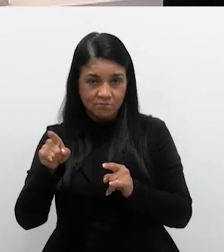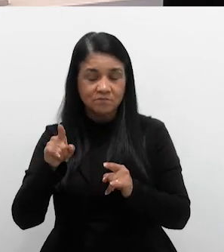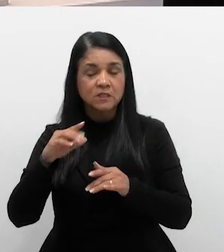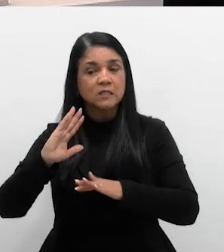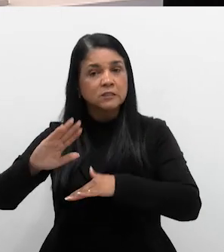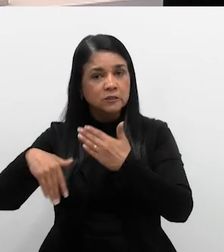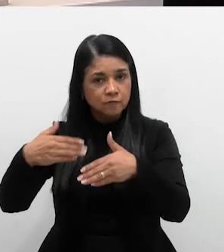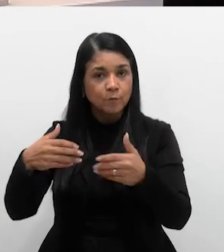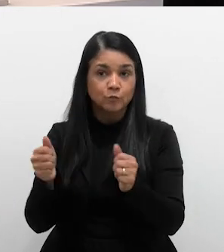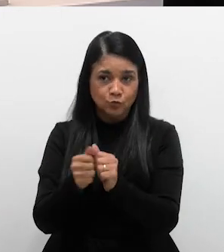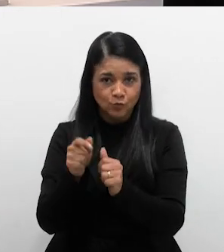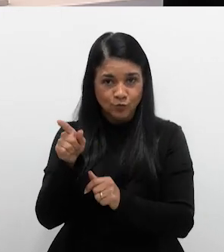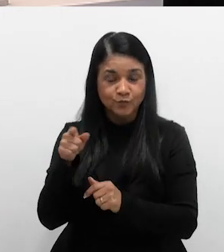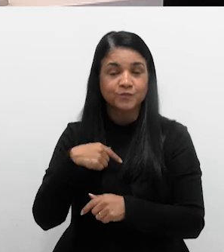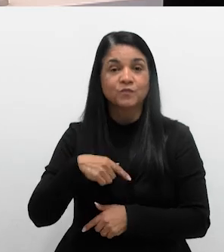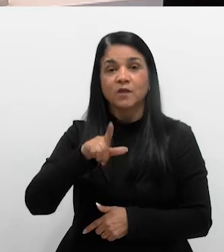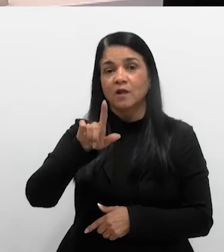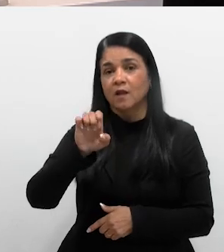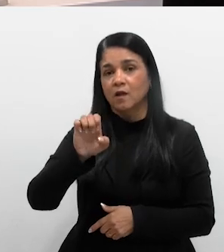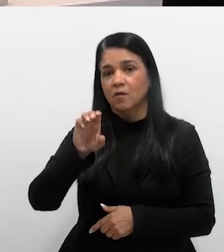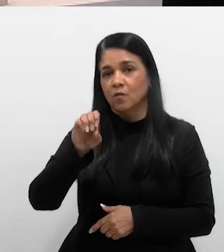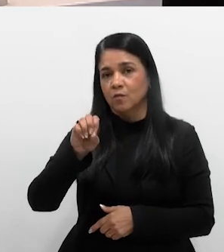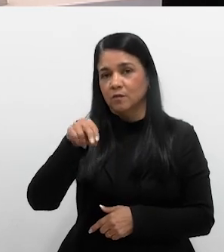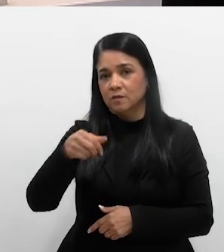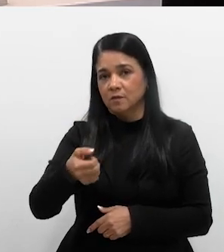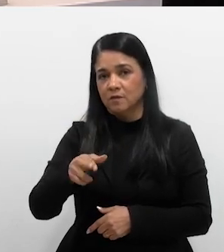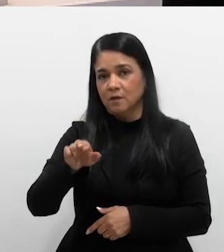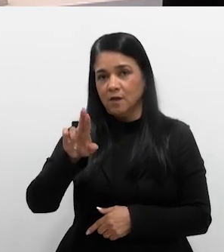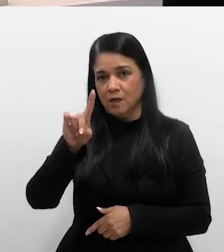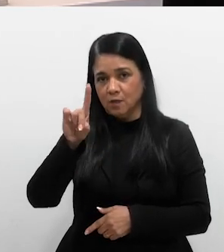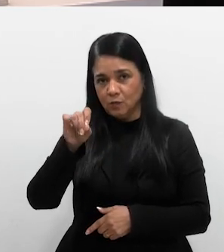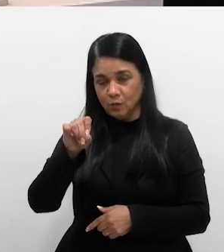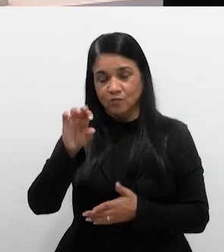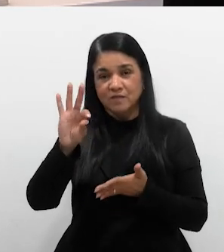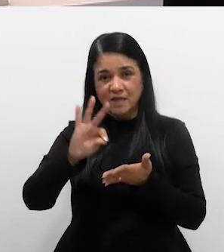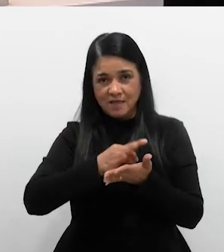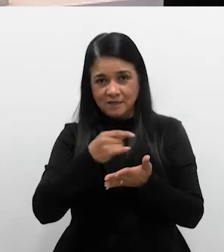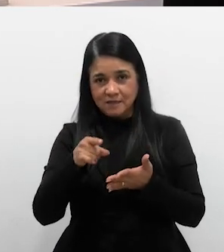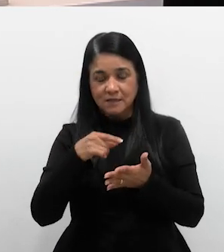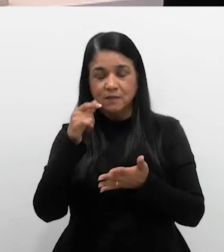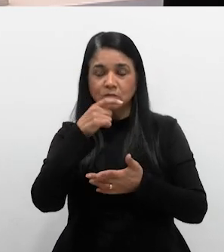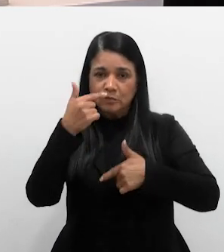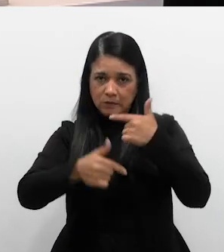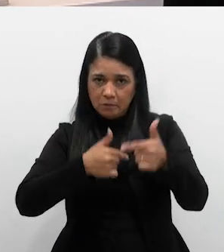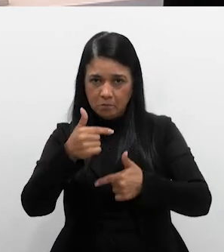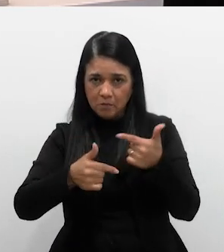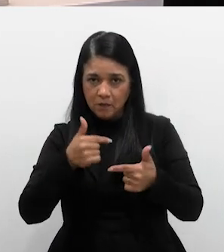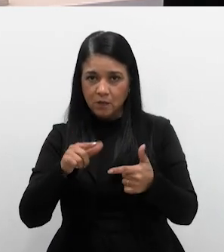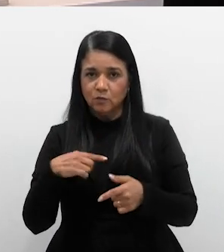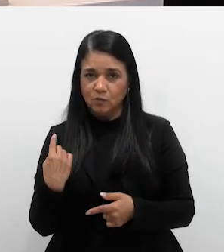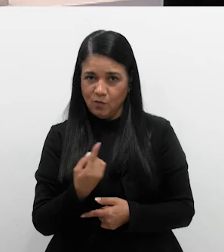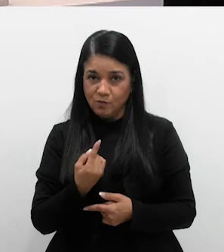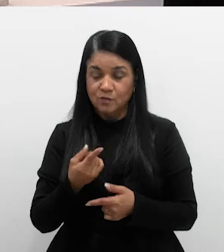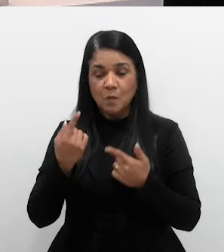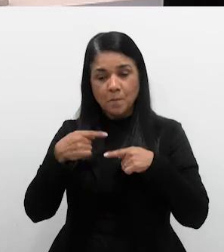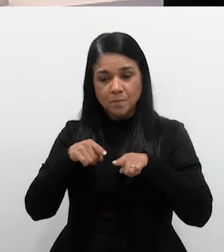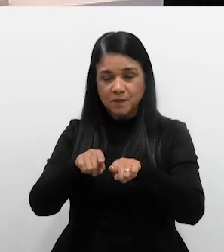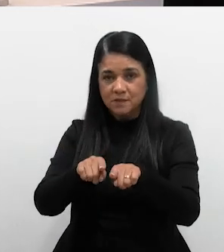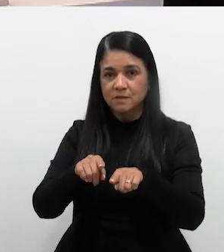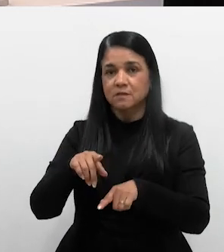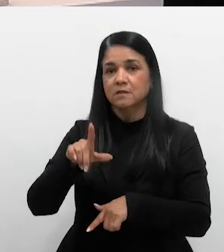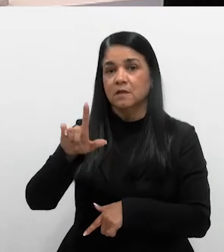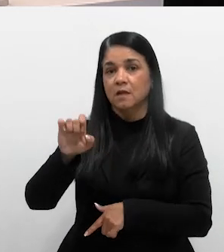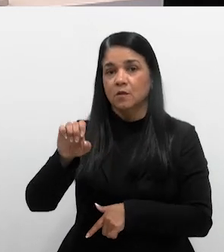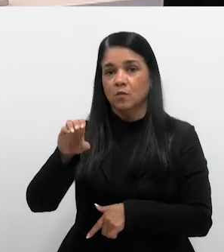com ele que a gente está desenvolvendo. E o Leonardo, que assina, né, a escrita do nosso trabalho. E eu já